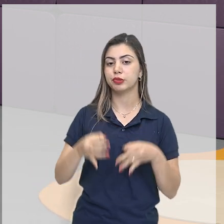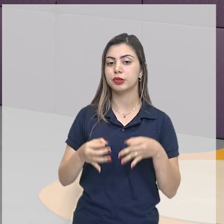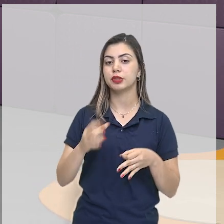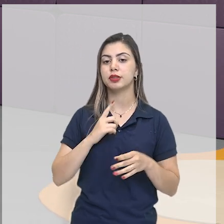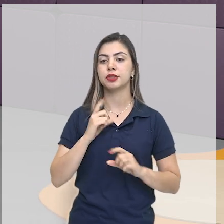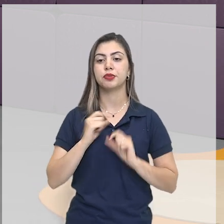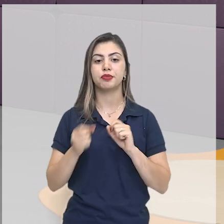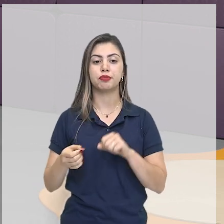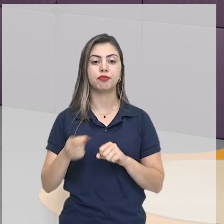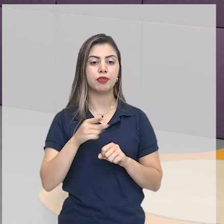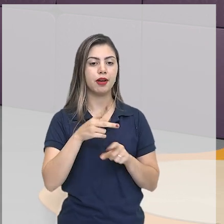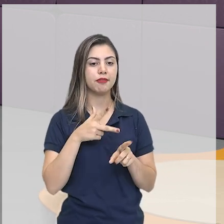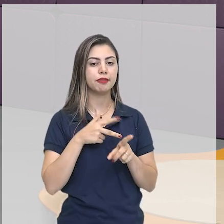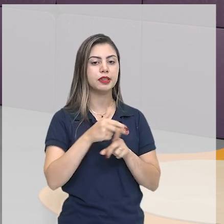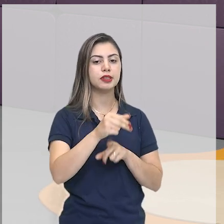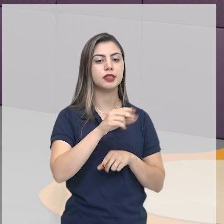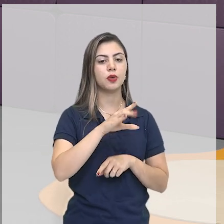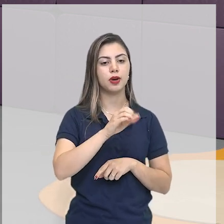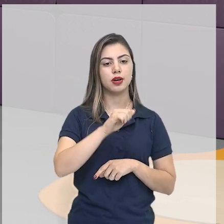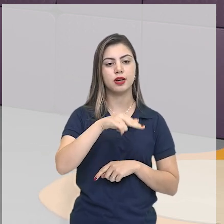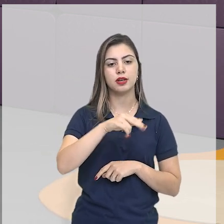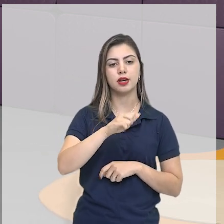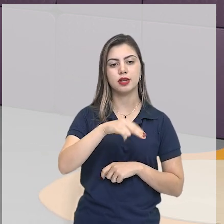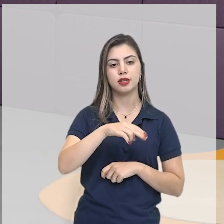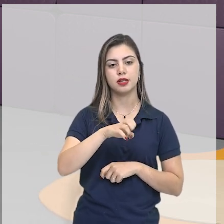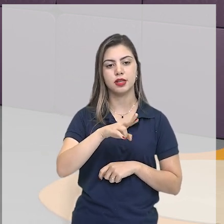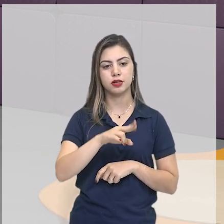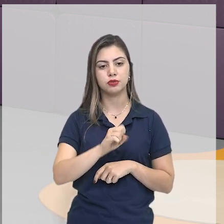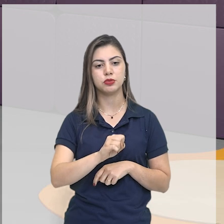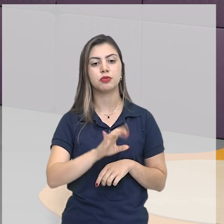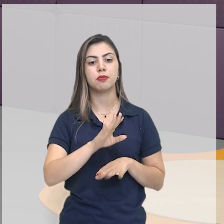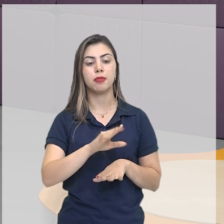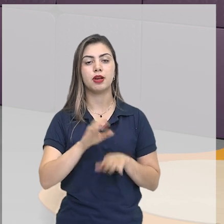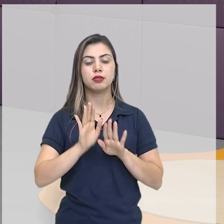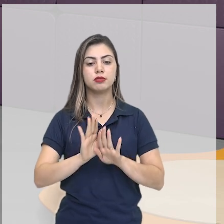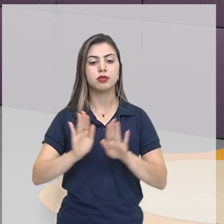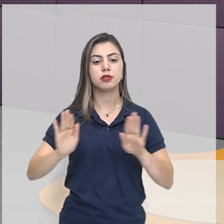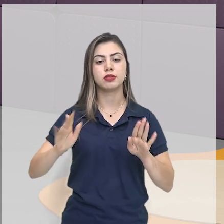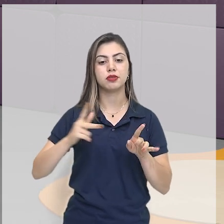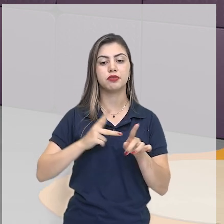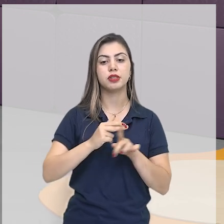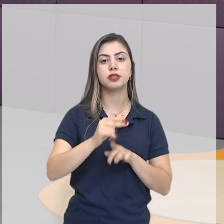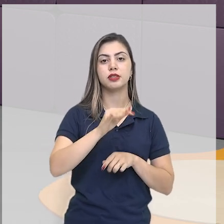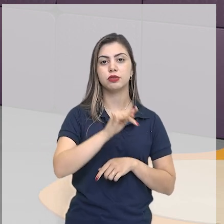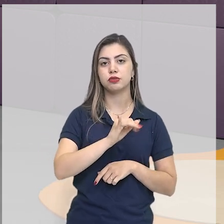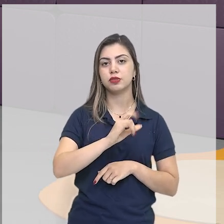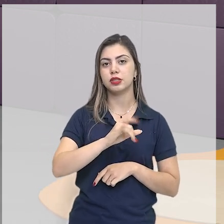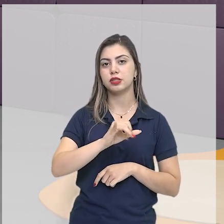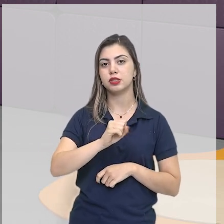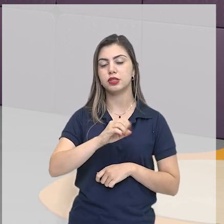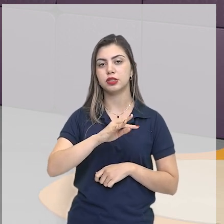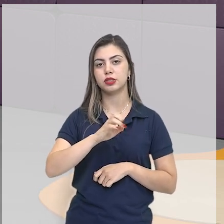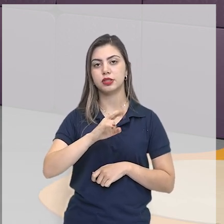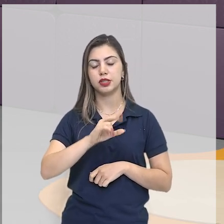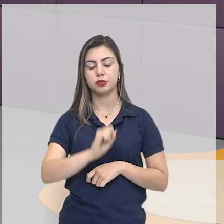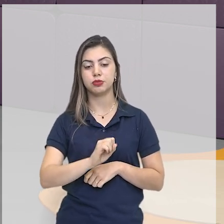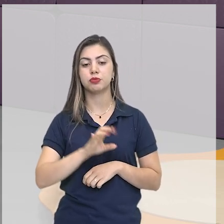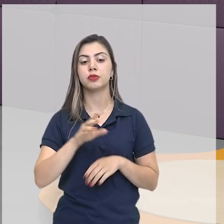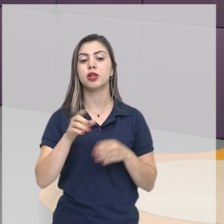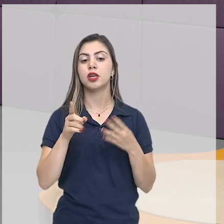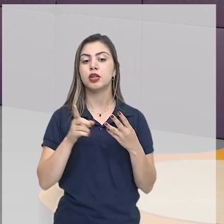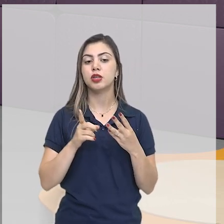foi um juiz que lutou contra os filisteus. E o último juiz, o Samuel, ele